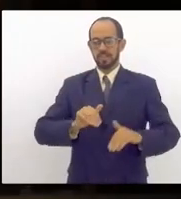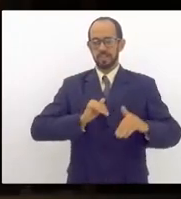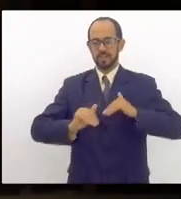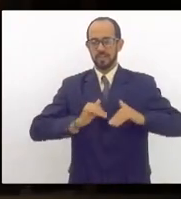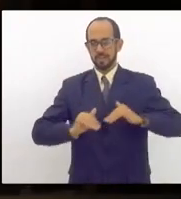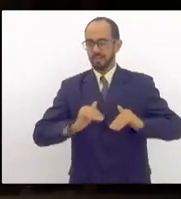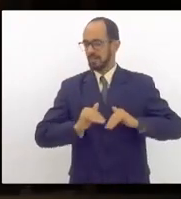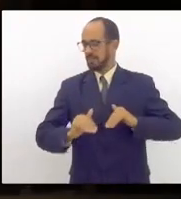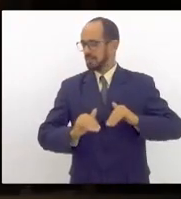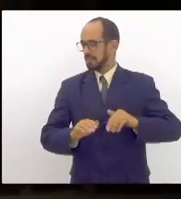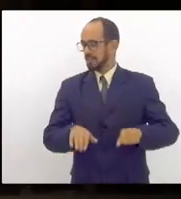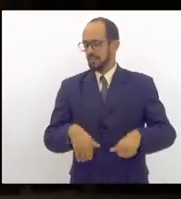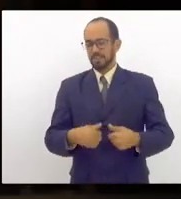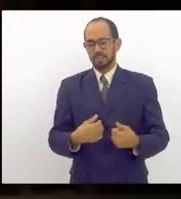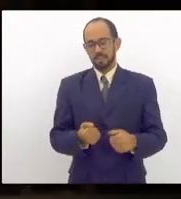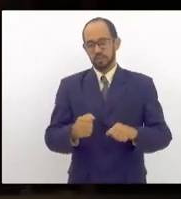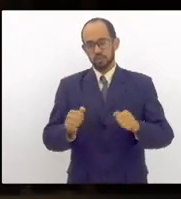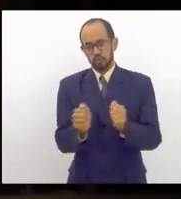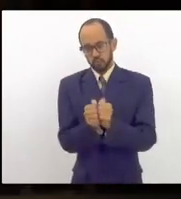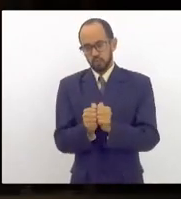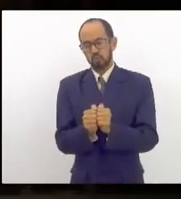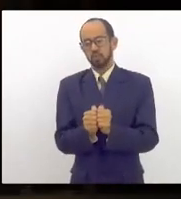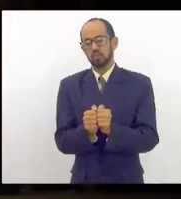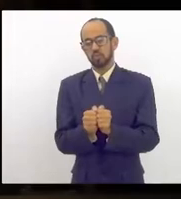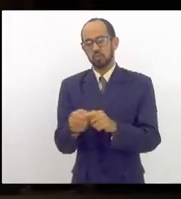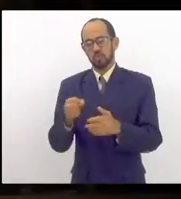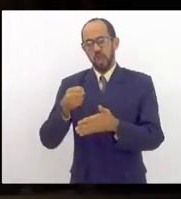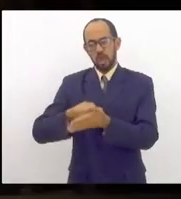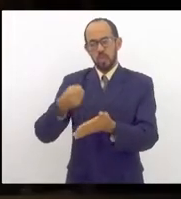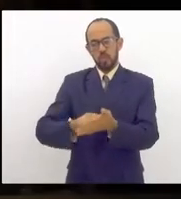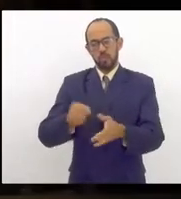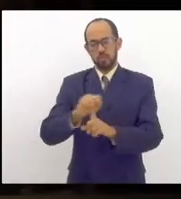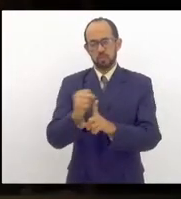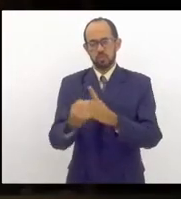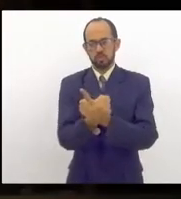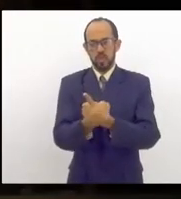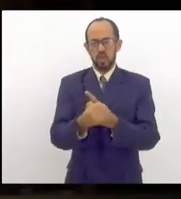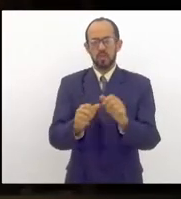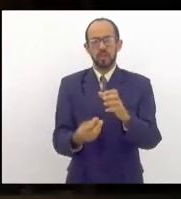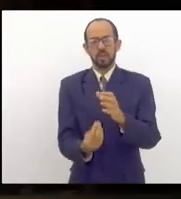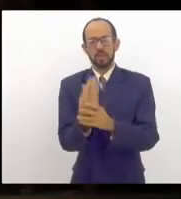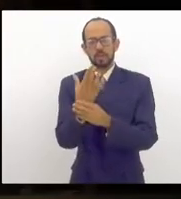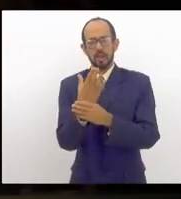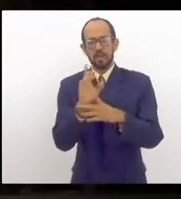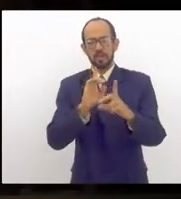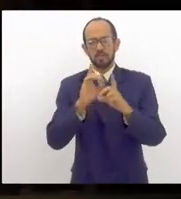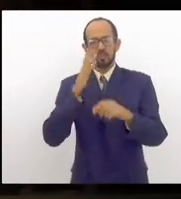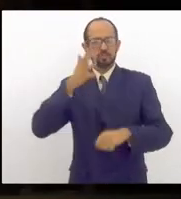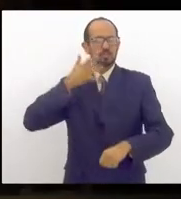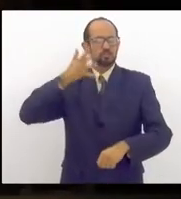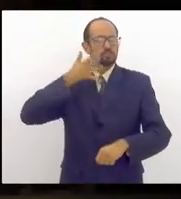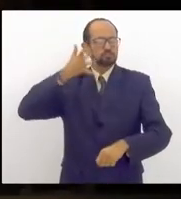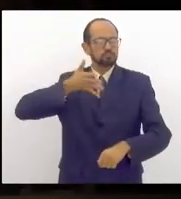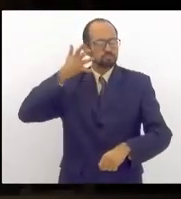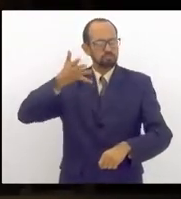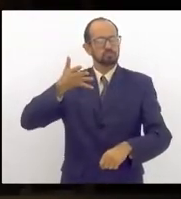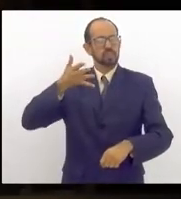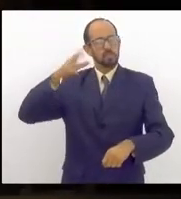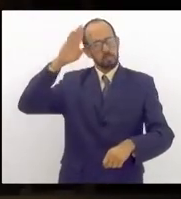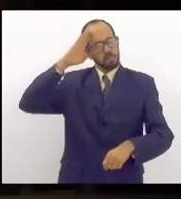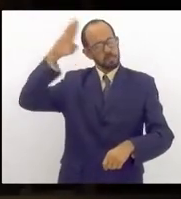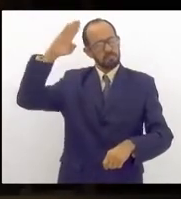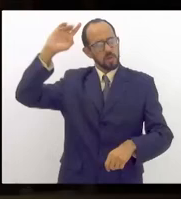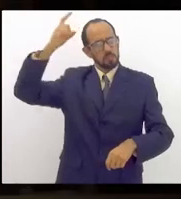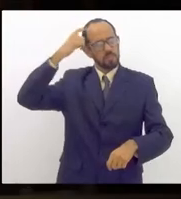atuando junto aos movimentos sociais e levando esses debates né que são no nosso cotidiano principalmente pensar a economia